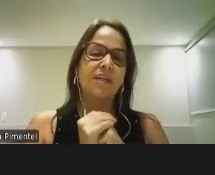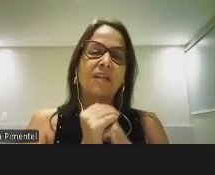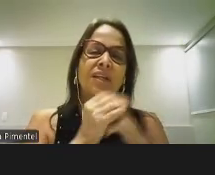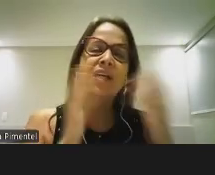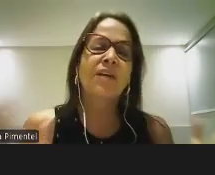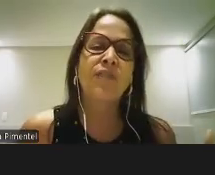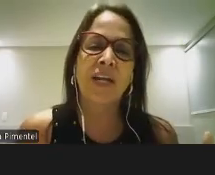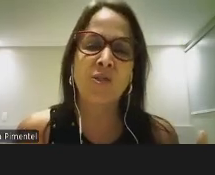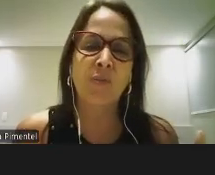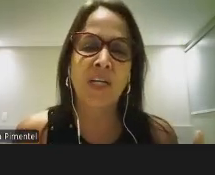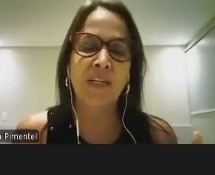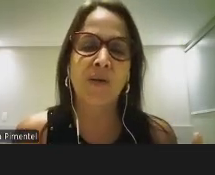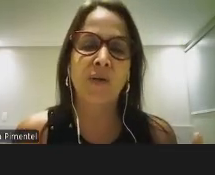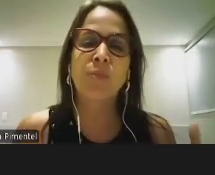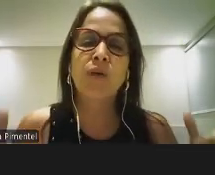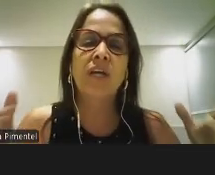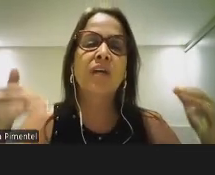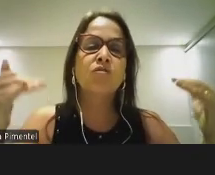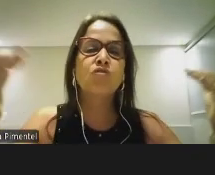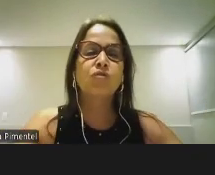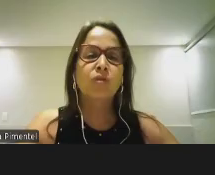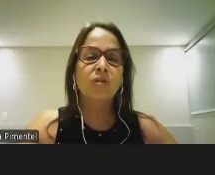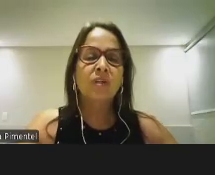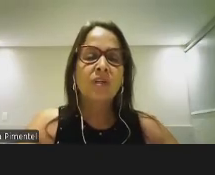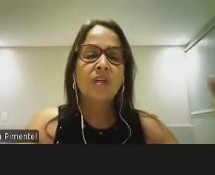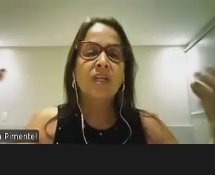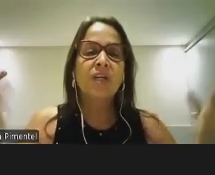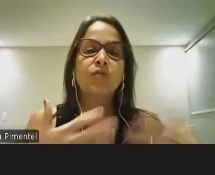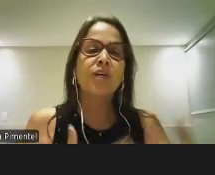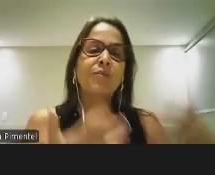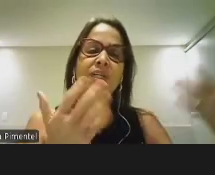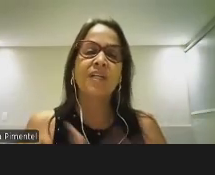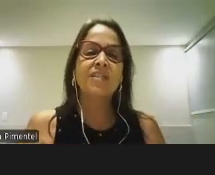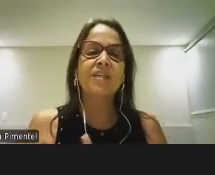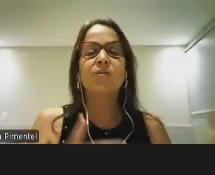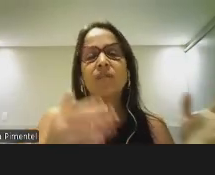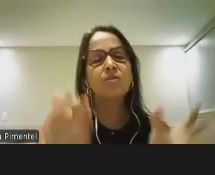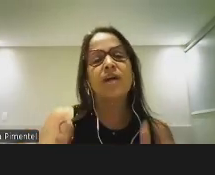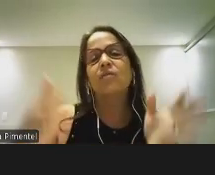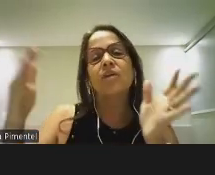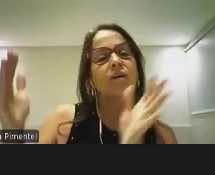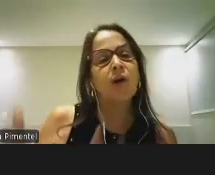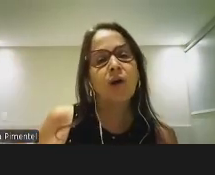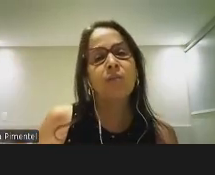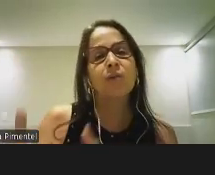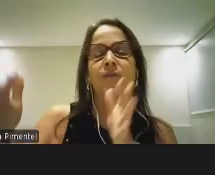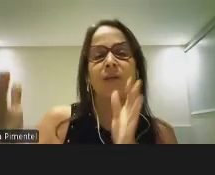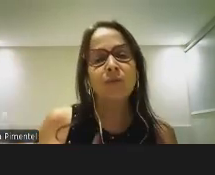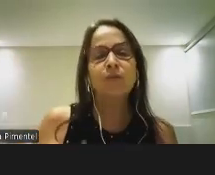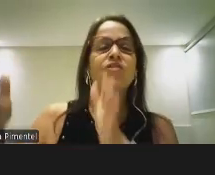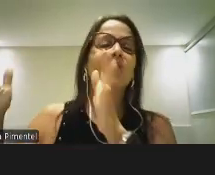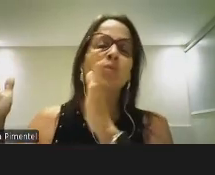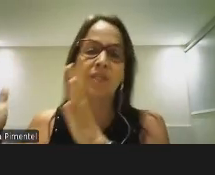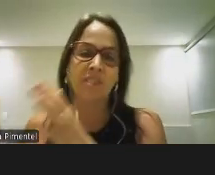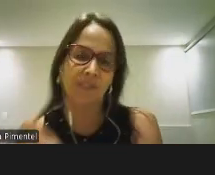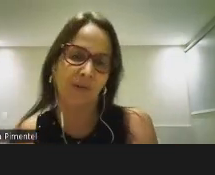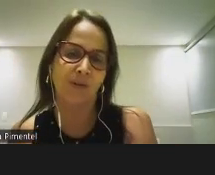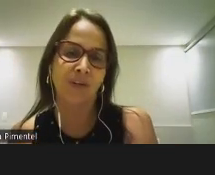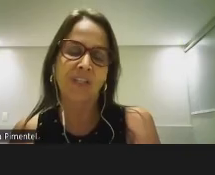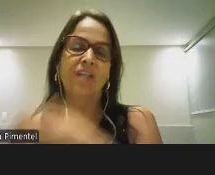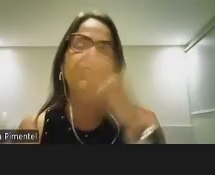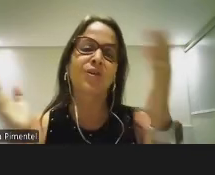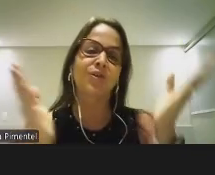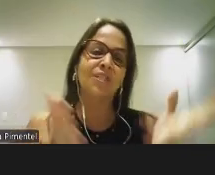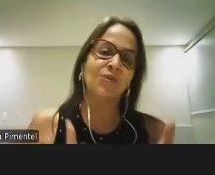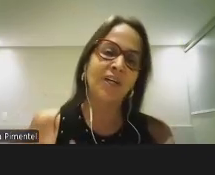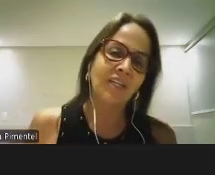mas, assim, nem quero falar sobre essa agora, porque eu juro que não foi a minha intenção. Isso era um recall para os alunos da turma